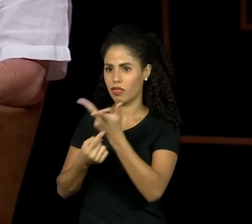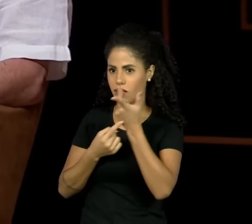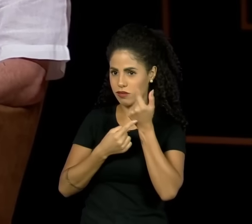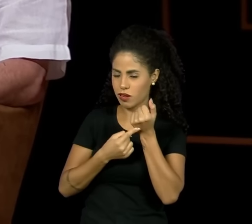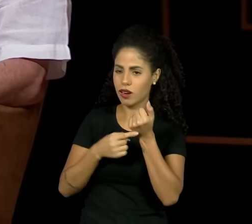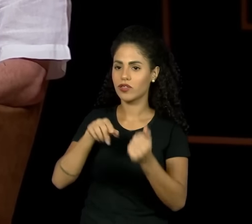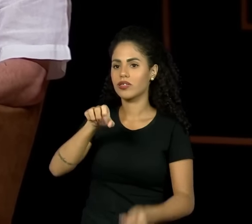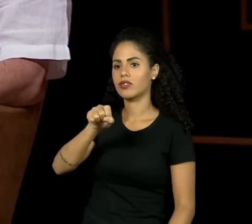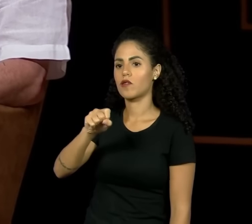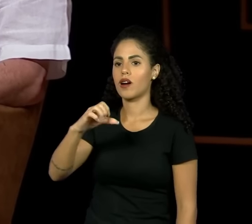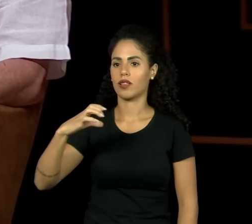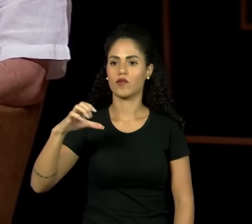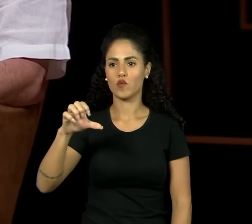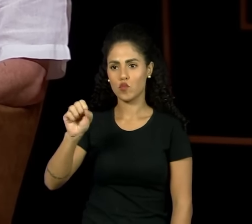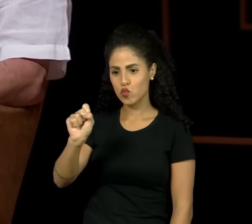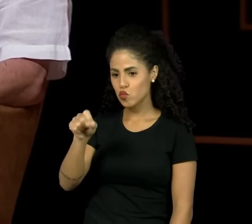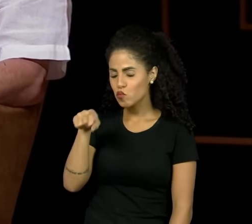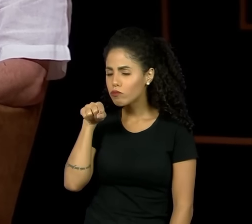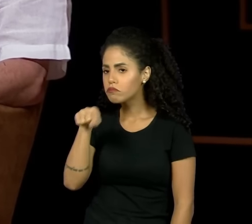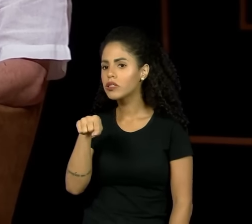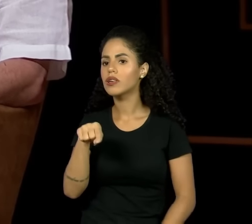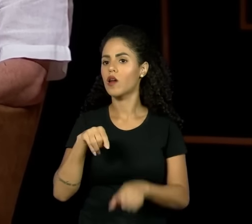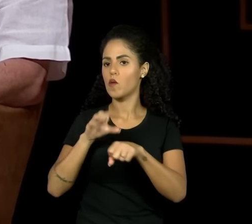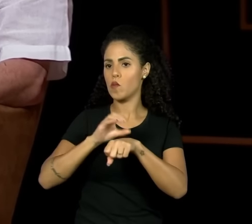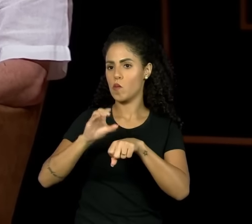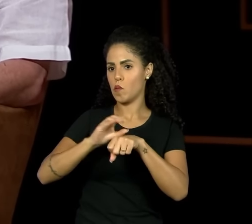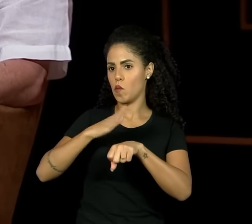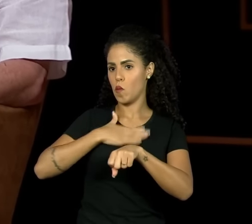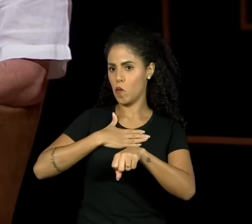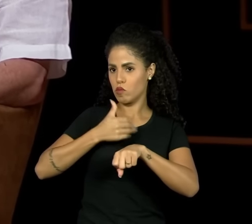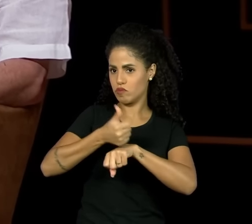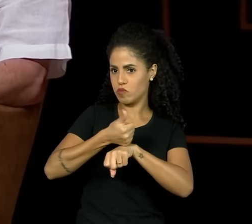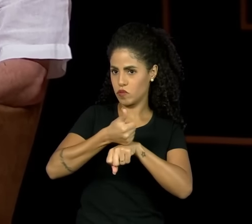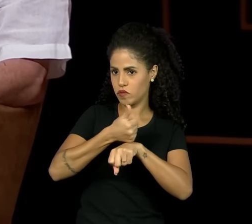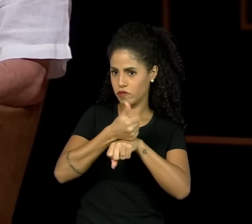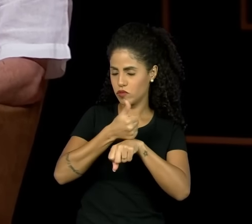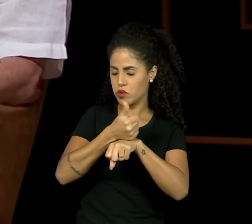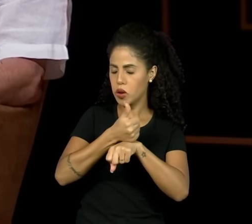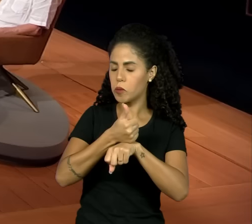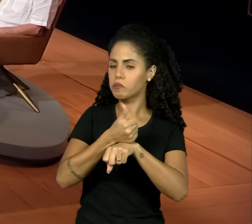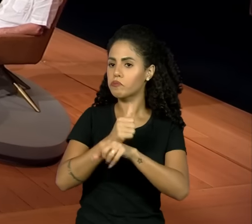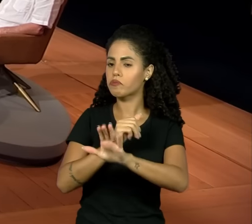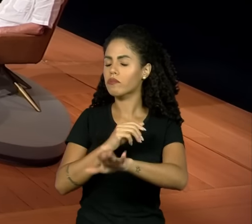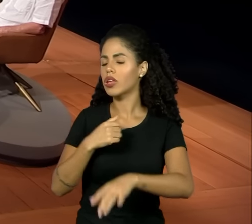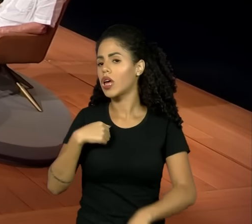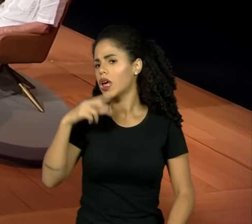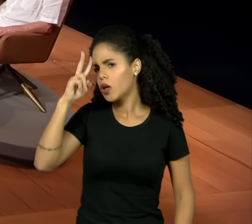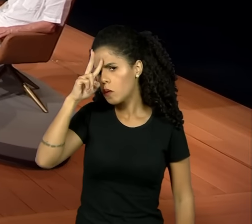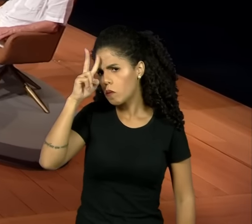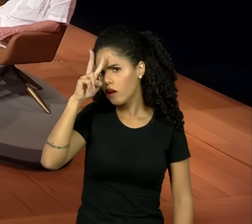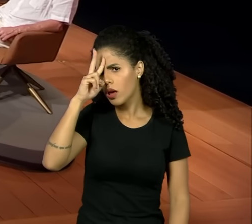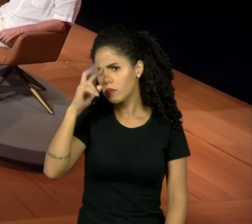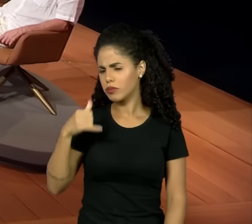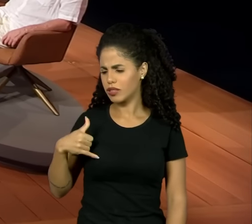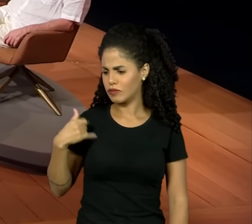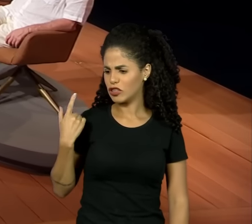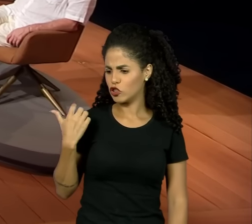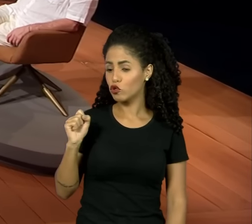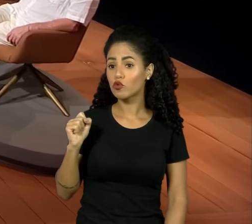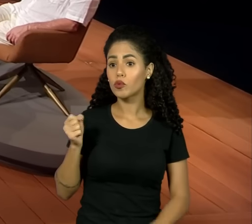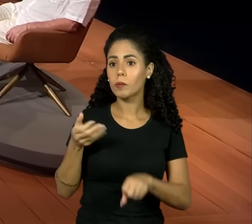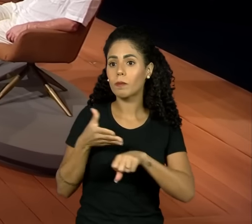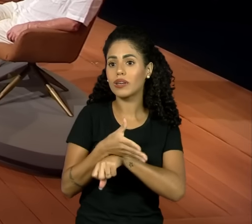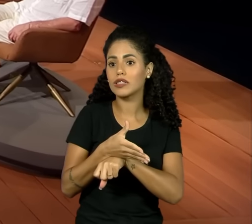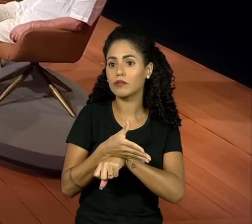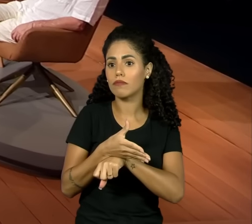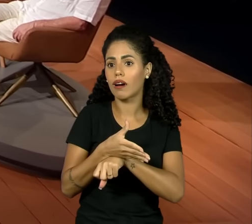fiz Eh o meu curso profissionalizante eu que para entrar tinha que ter 18 anos e